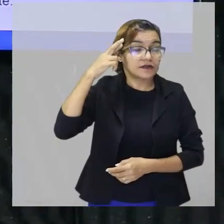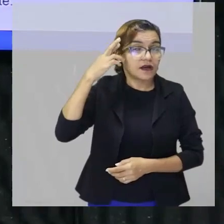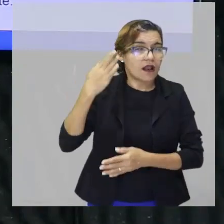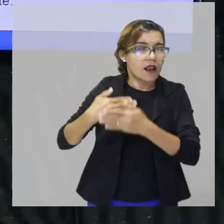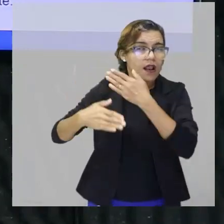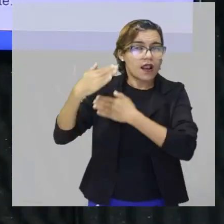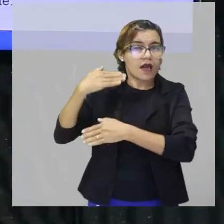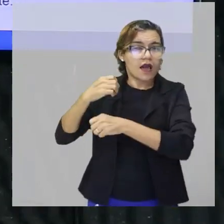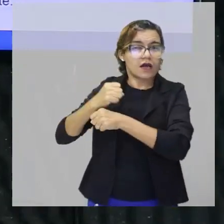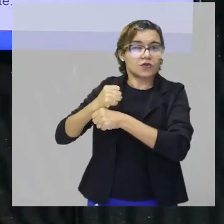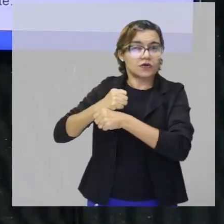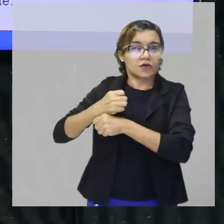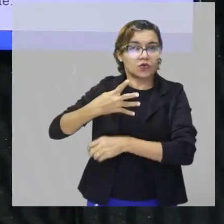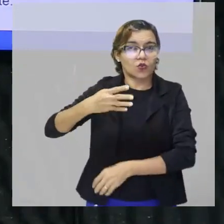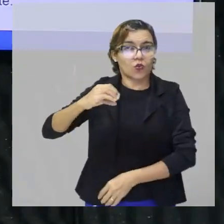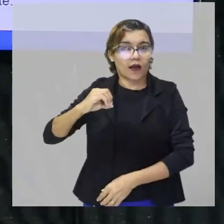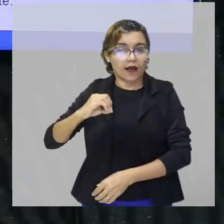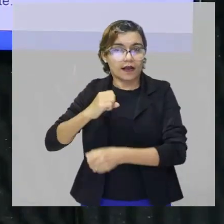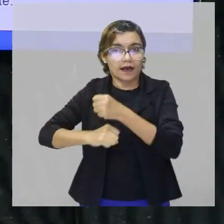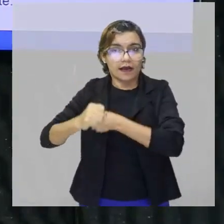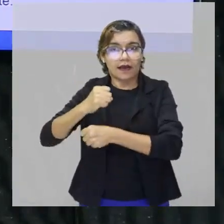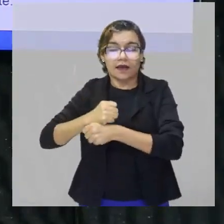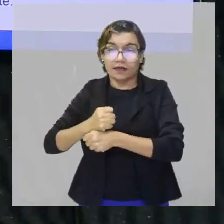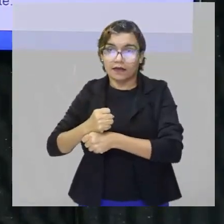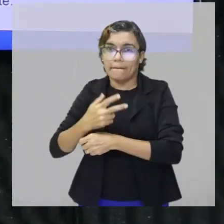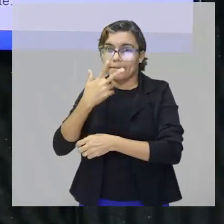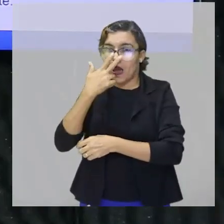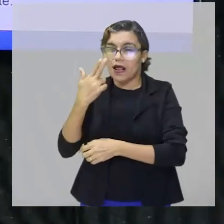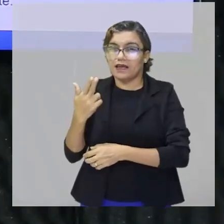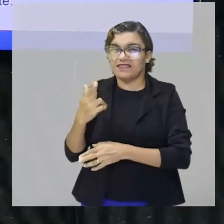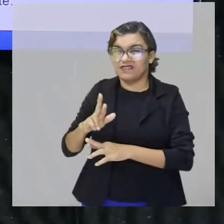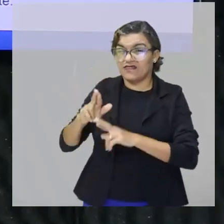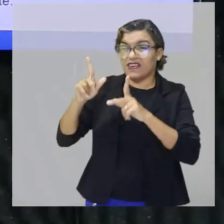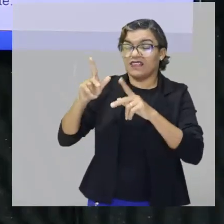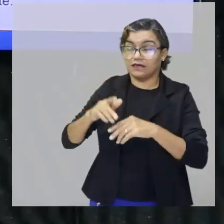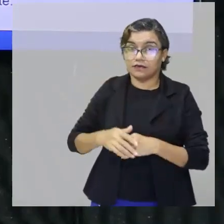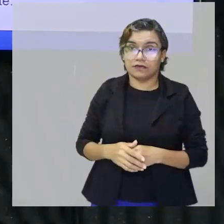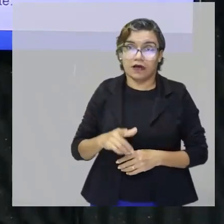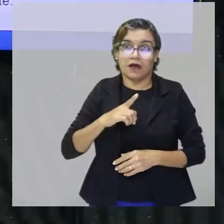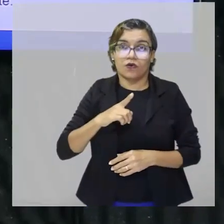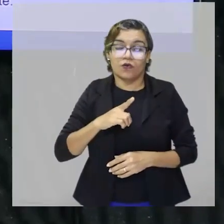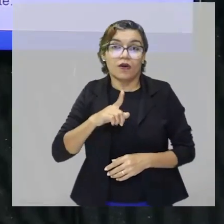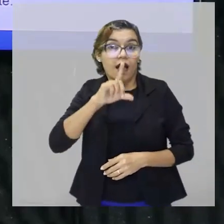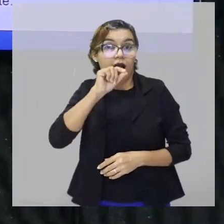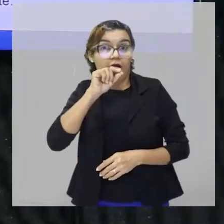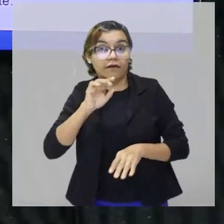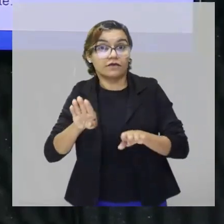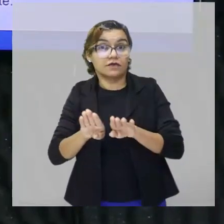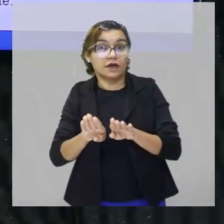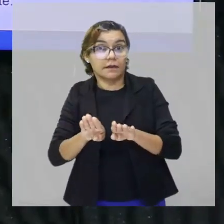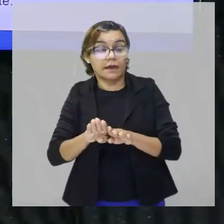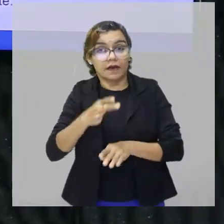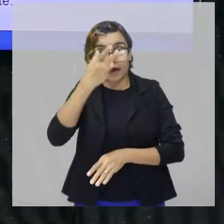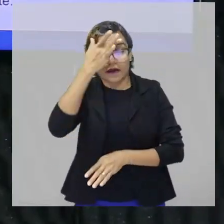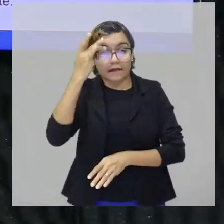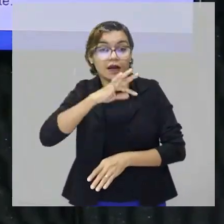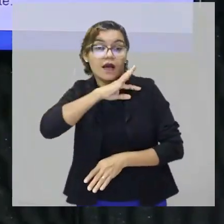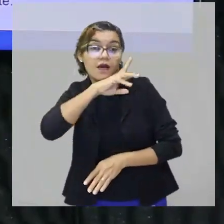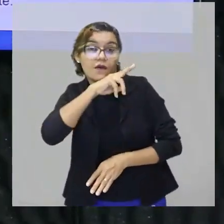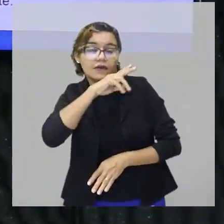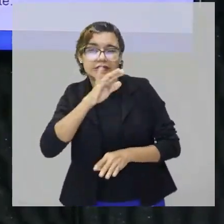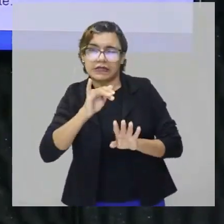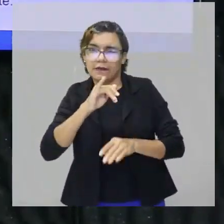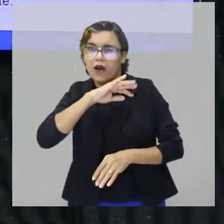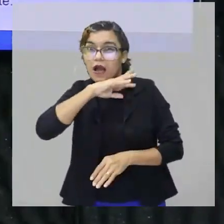40. A maioria das aves e mamíferos tem algum tipo de raciocínio. E o amor?